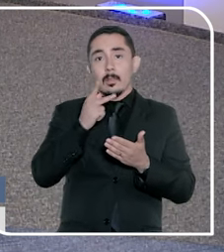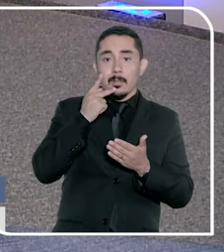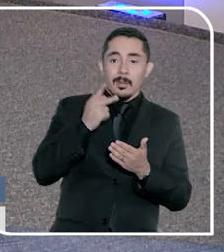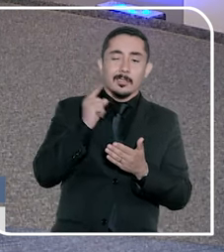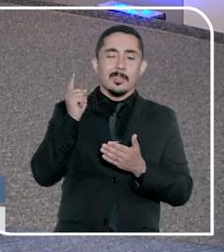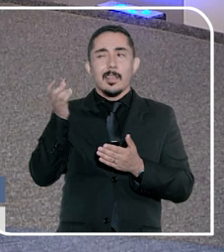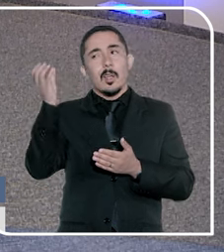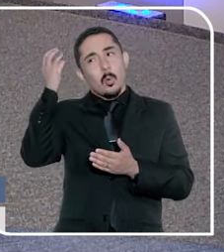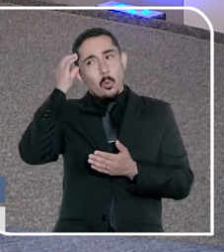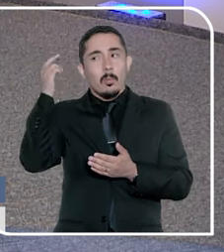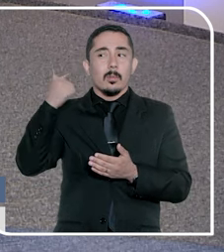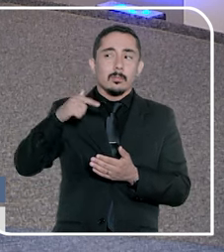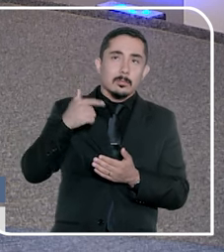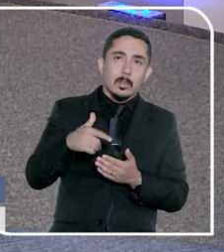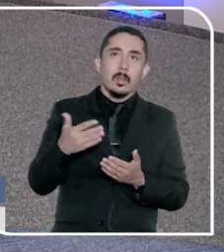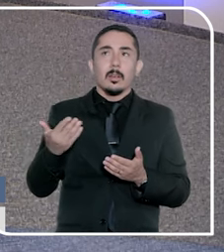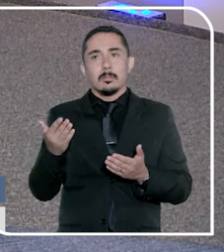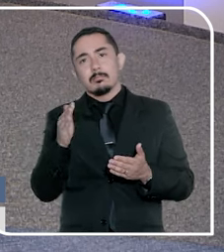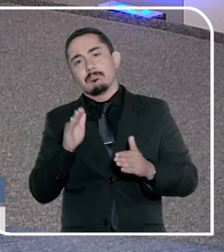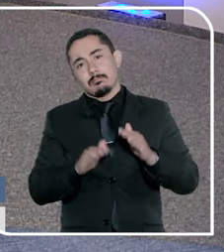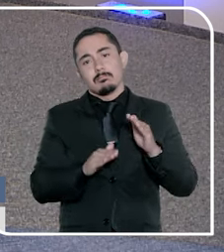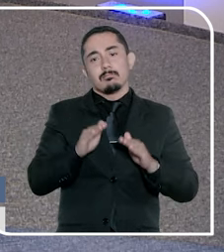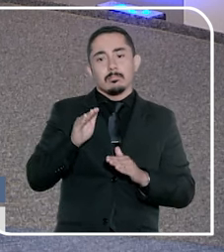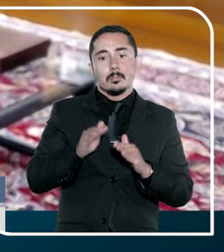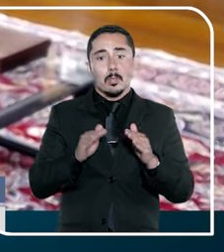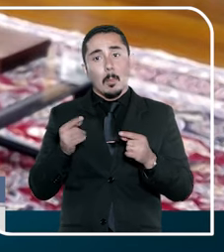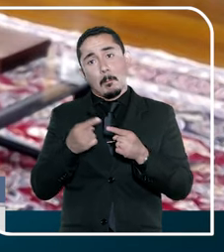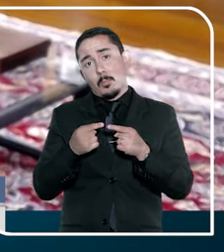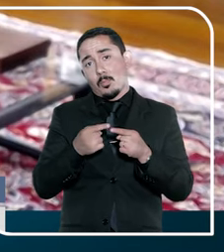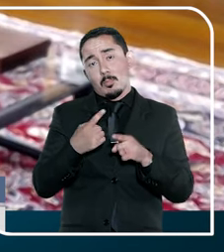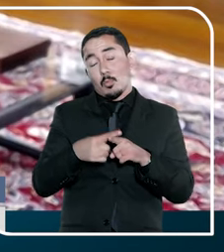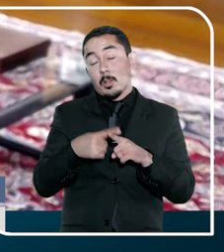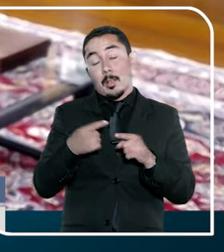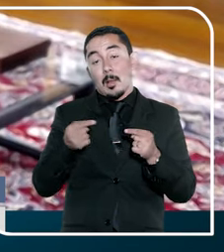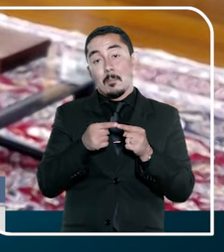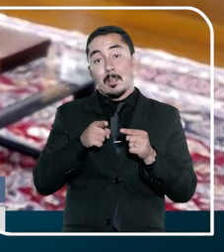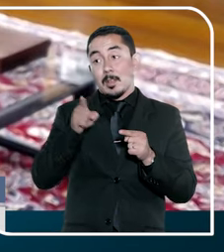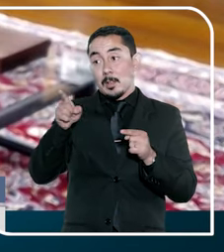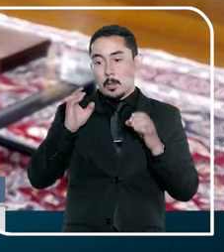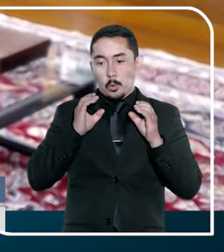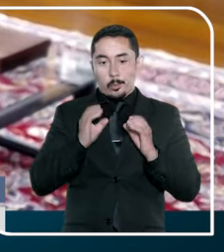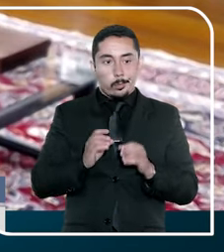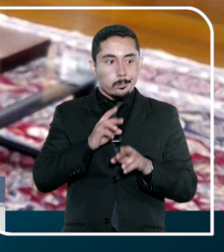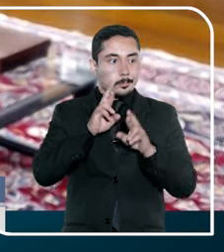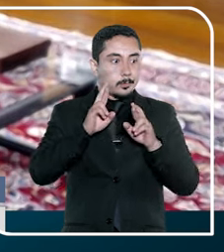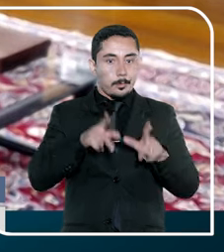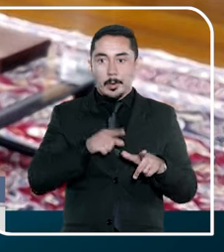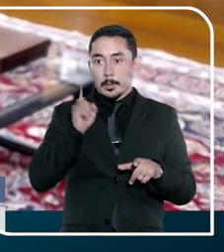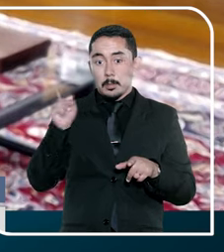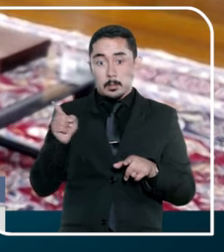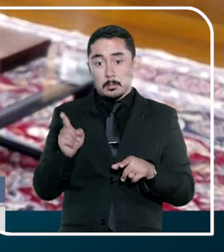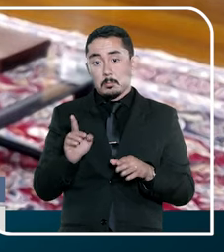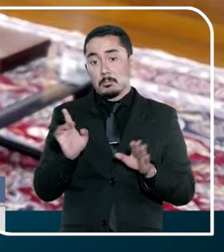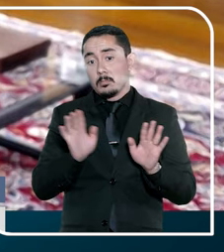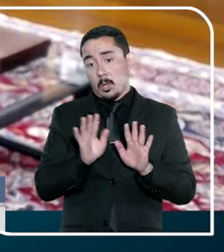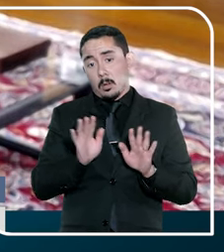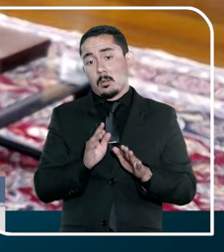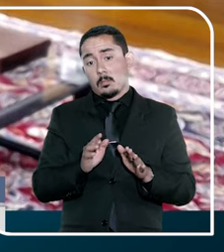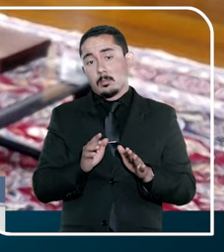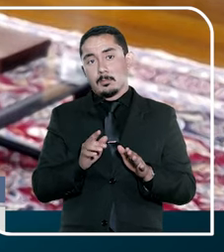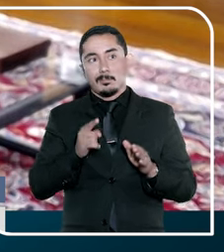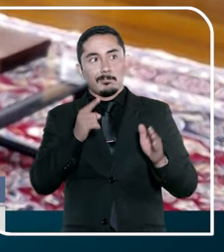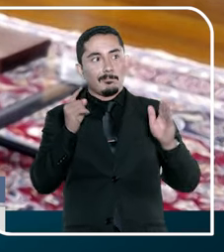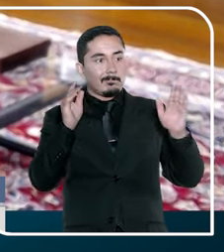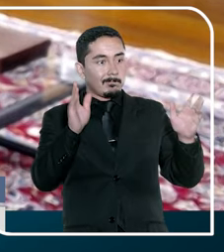porque é uma situação em que não se pode exigir uma conduta diversa daquele agente diante de uma situação de